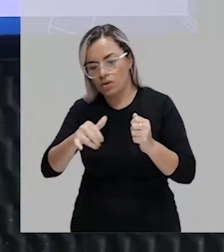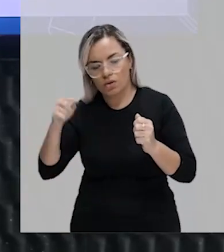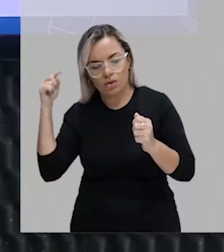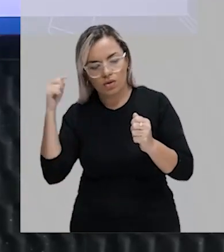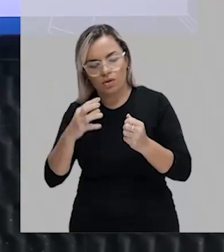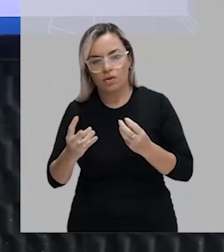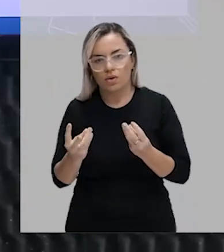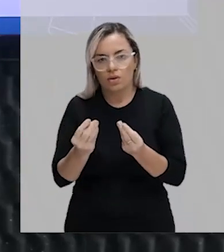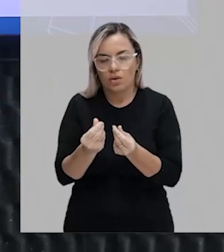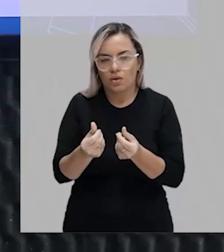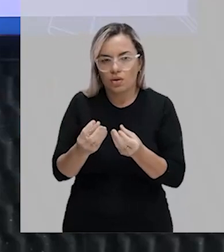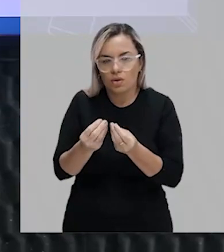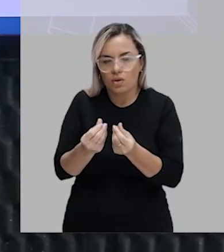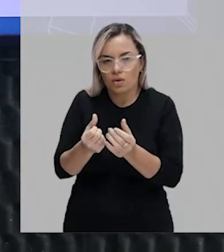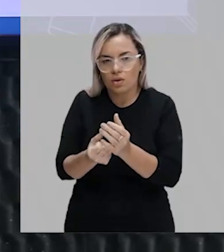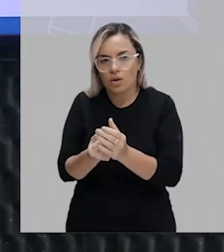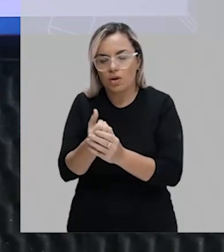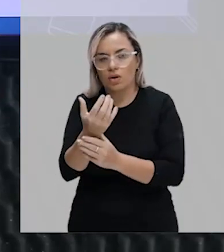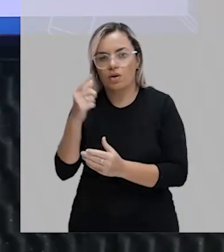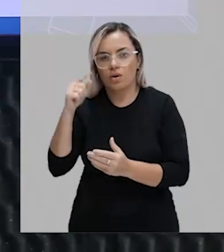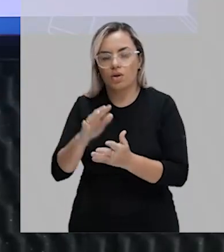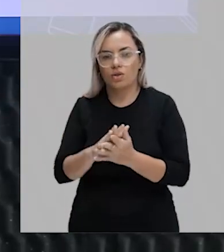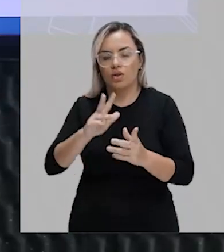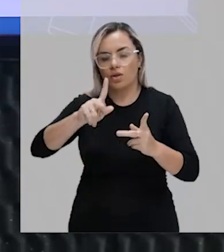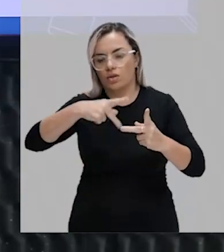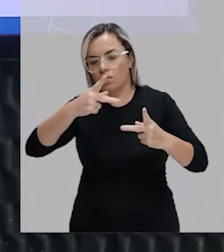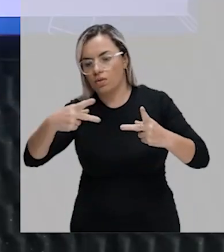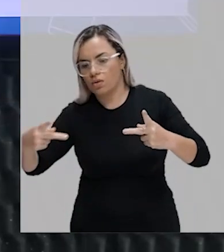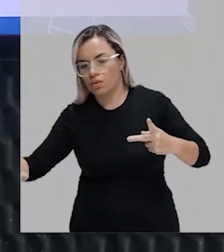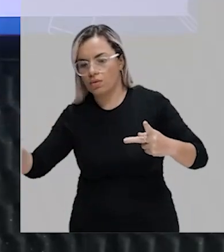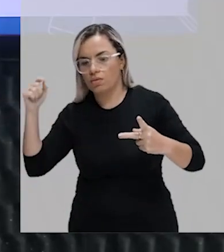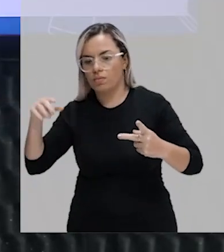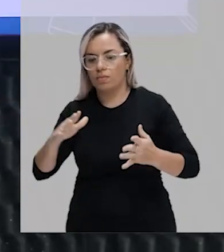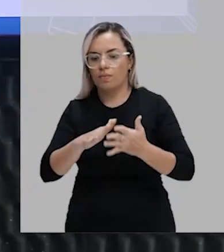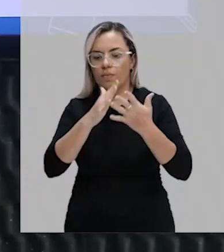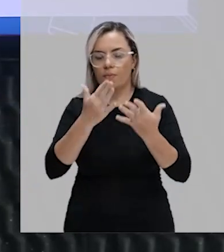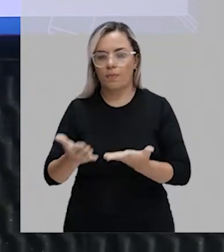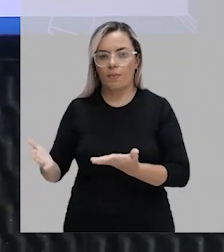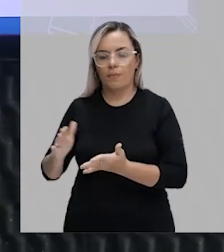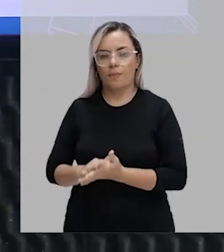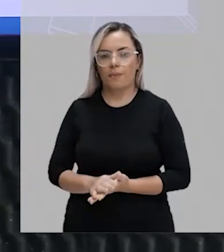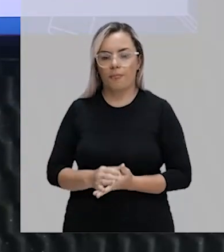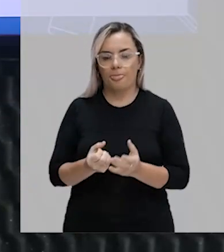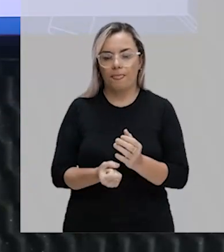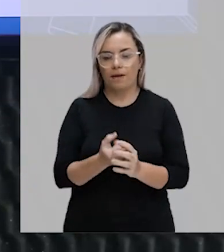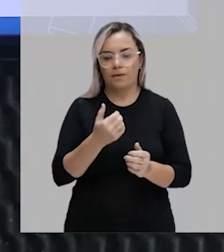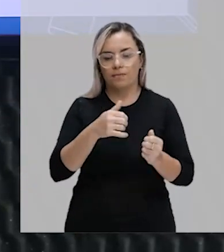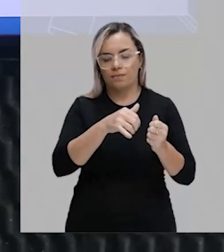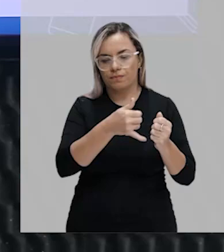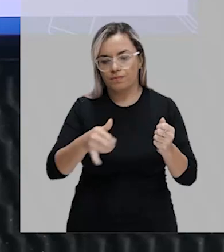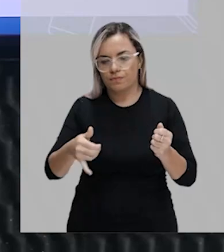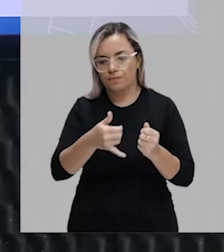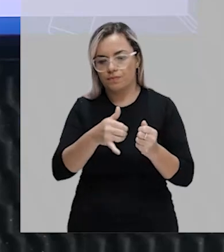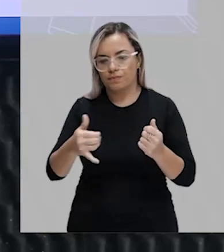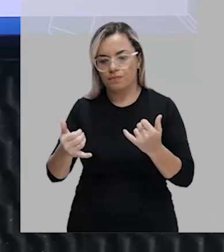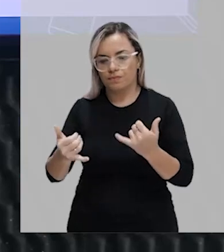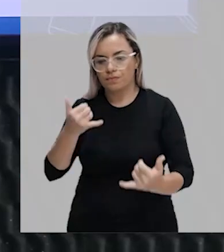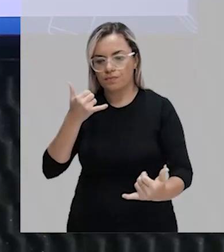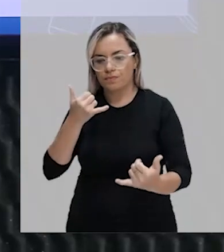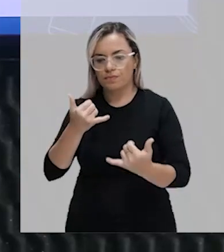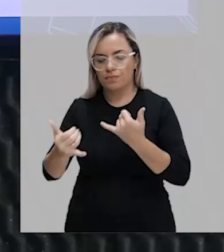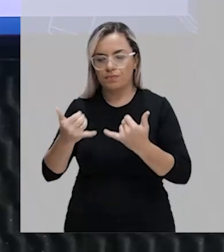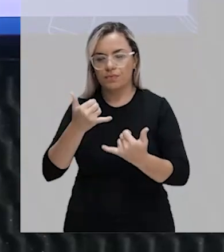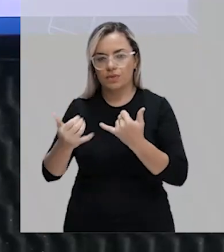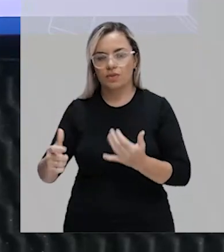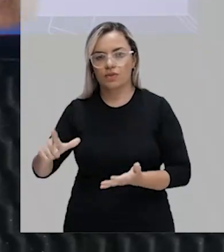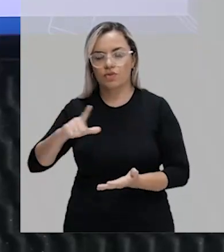que formam as proteínas, tá, pessoal? Então, formaram-se aminoácidos em condições semelhantes às que